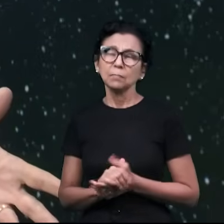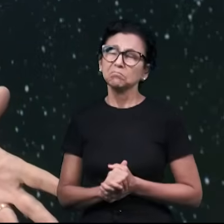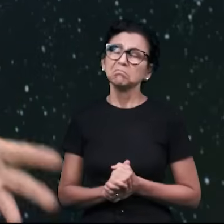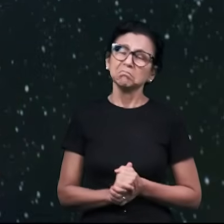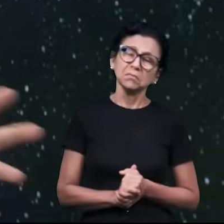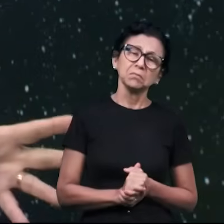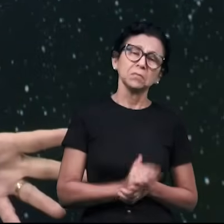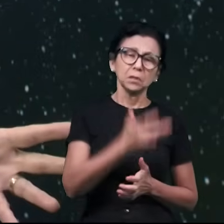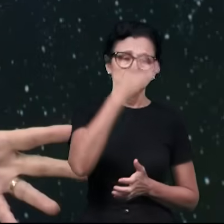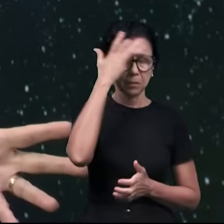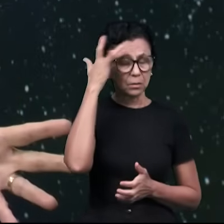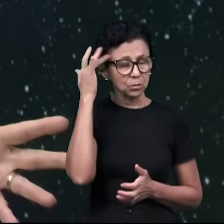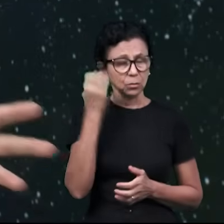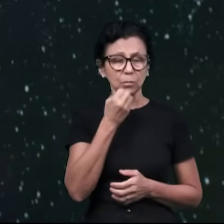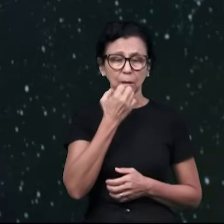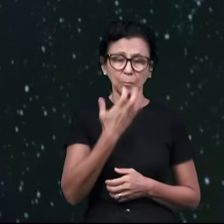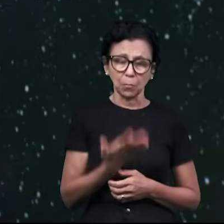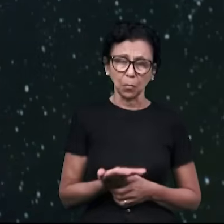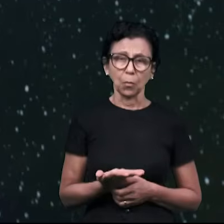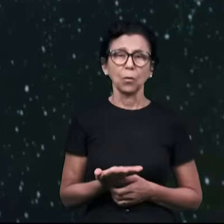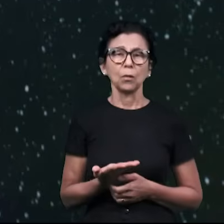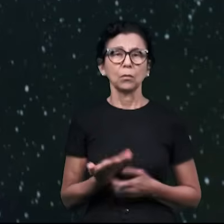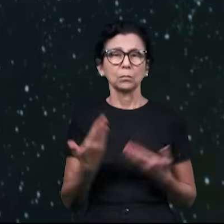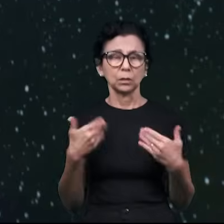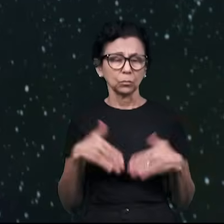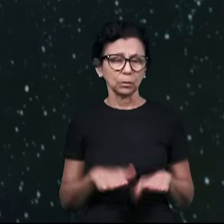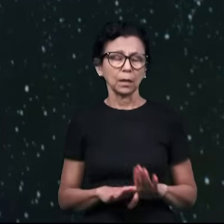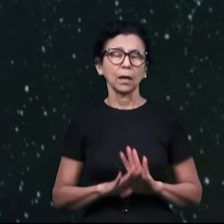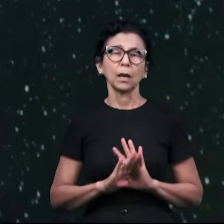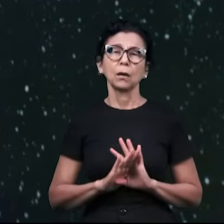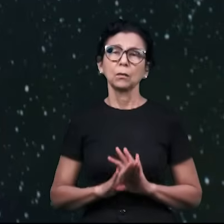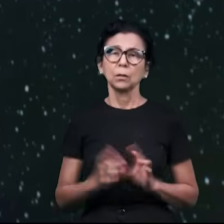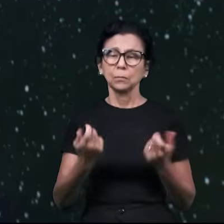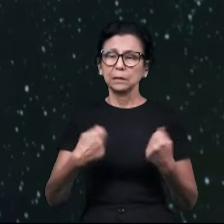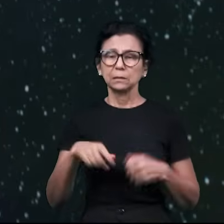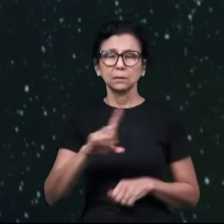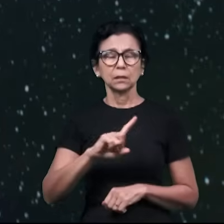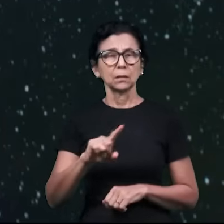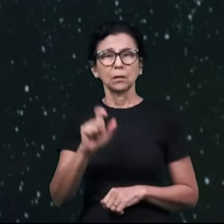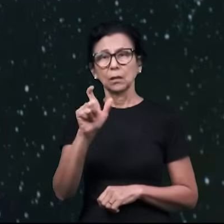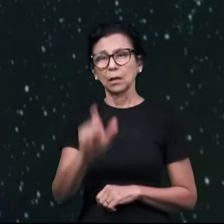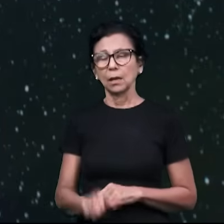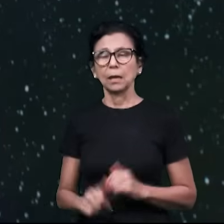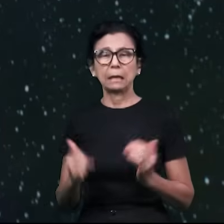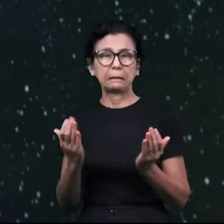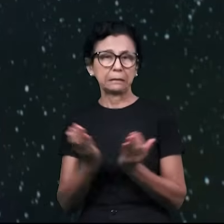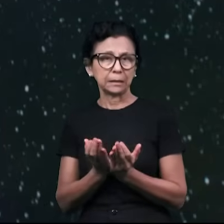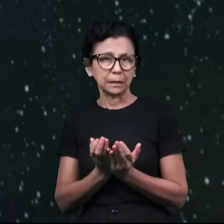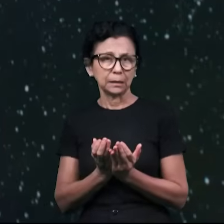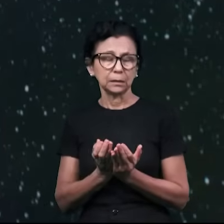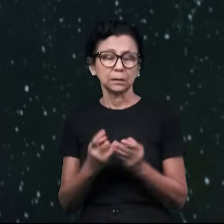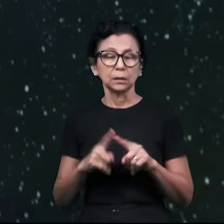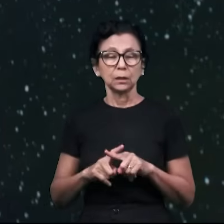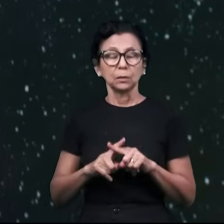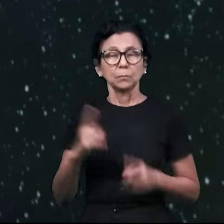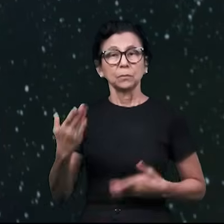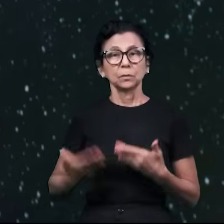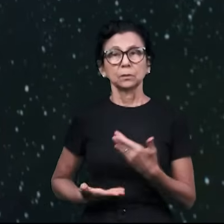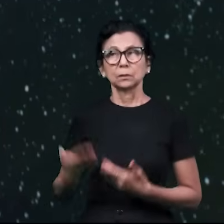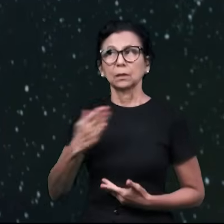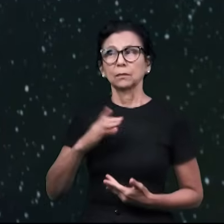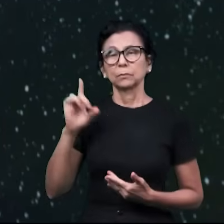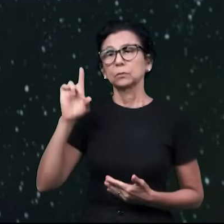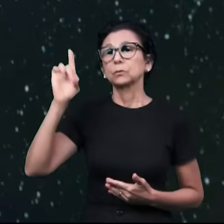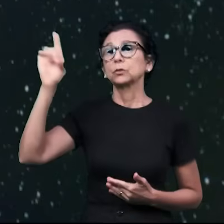um pode ter, não precisa ser crente, mas o servo de Deus é levado até por uma ação do Espírito Santo